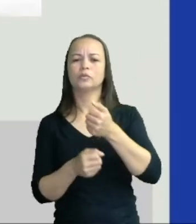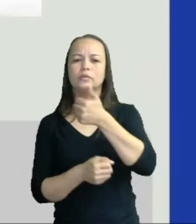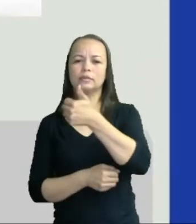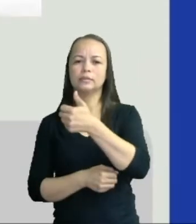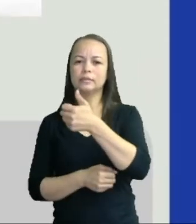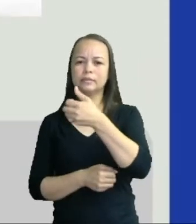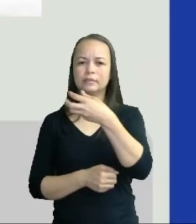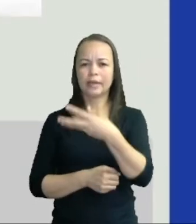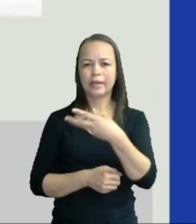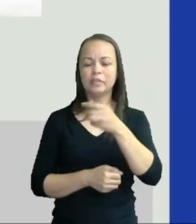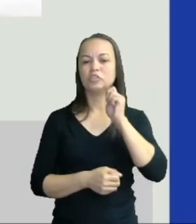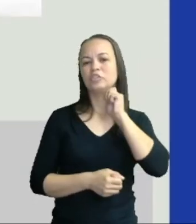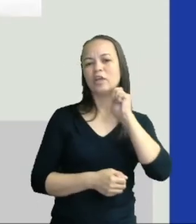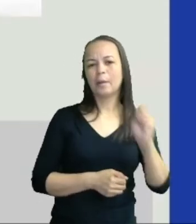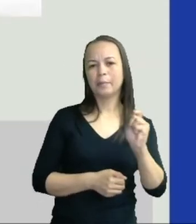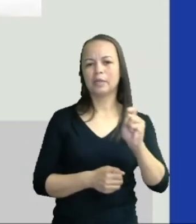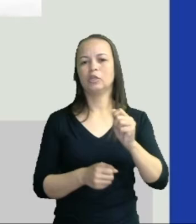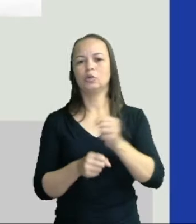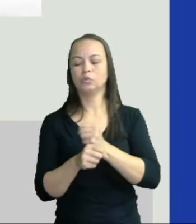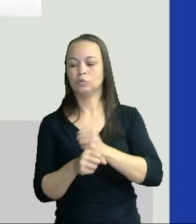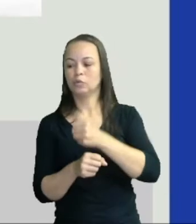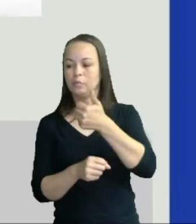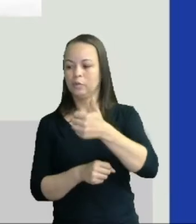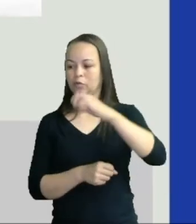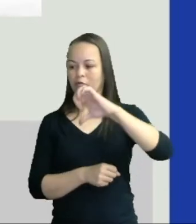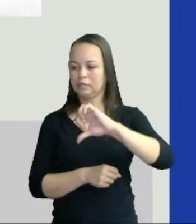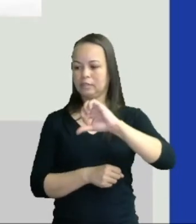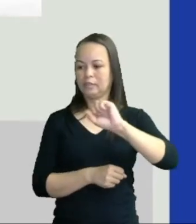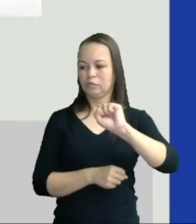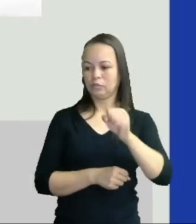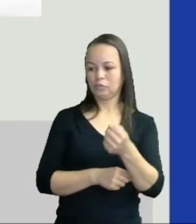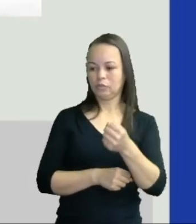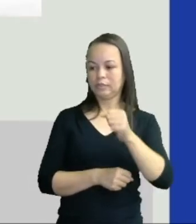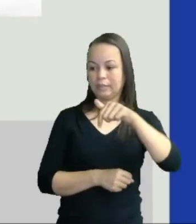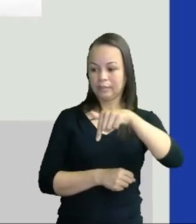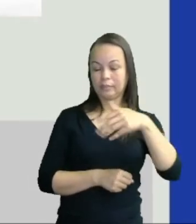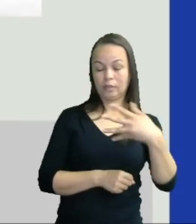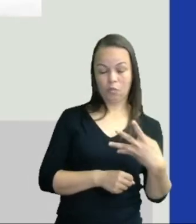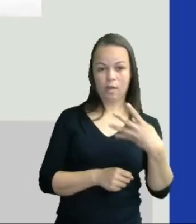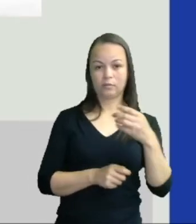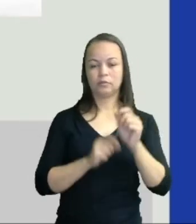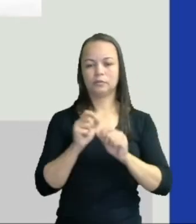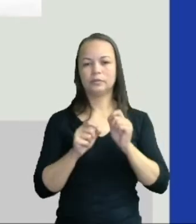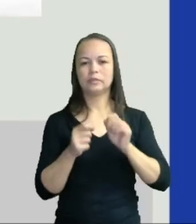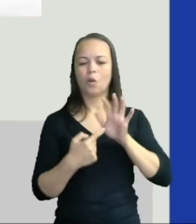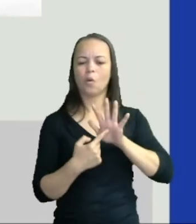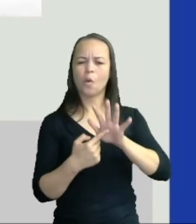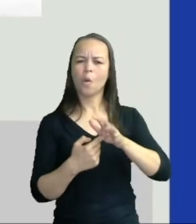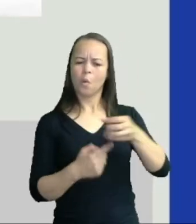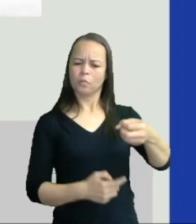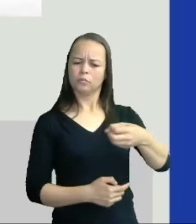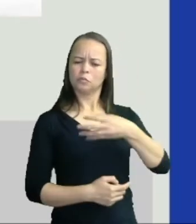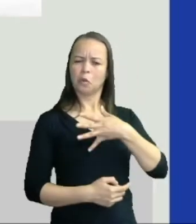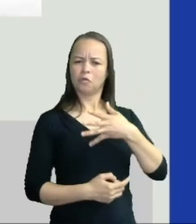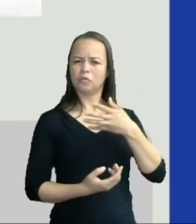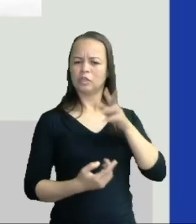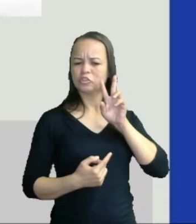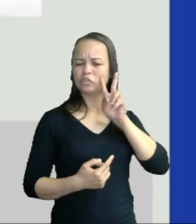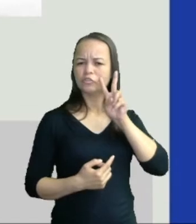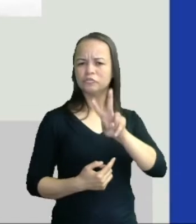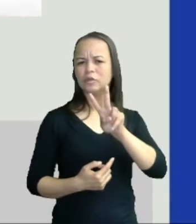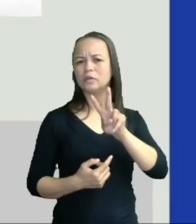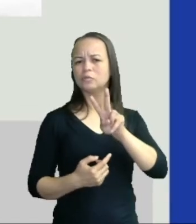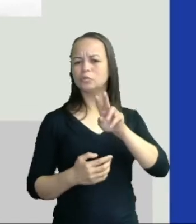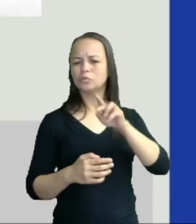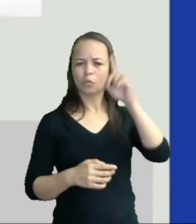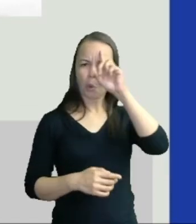vai falar sobre as mudanças nos aparelhos celulares, tá certo? Vem para cá. O ex-empregado da Motorola, Marty Cooper,